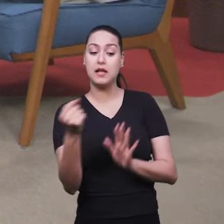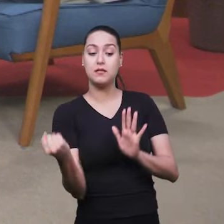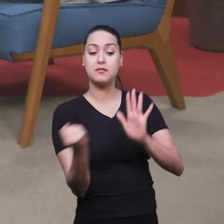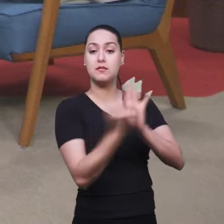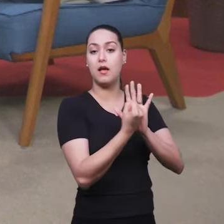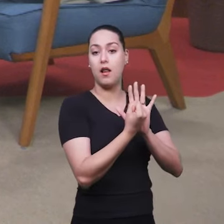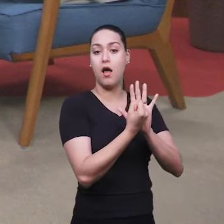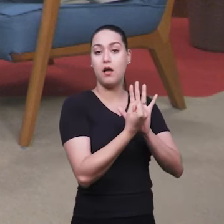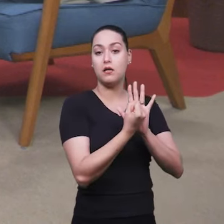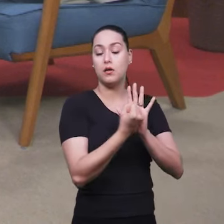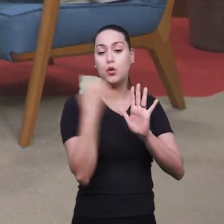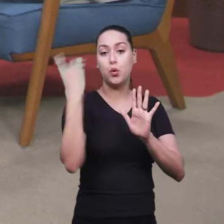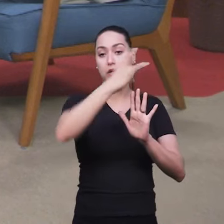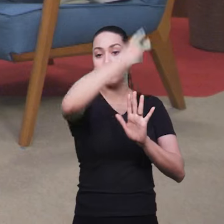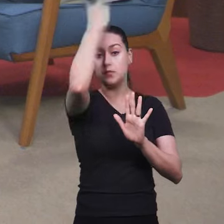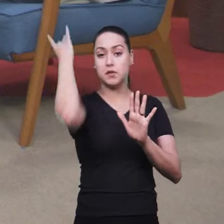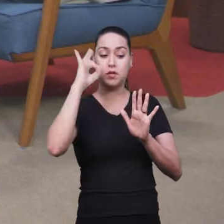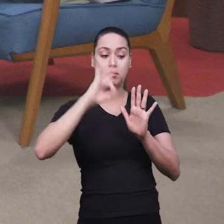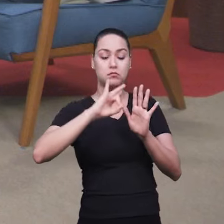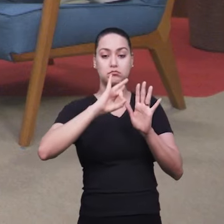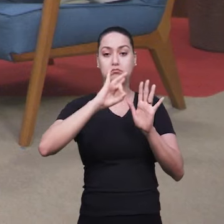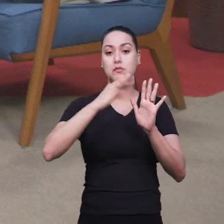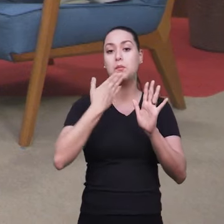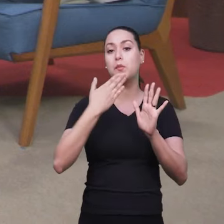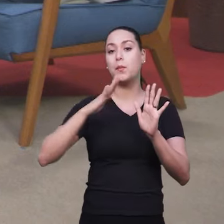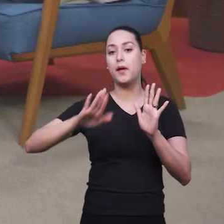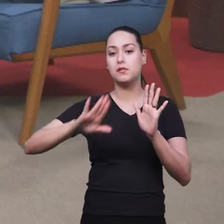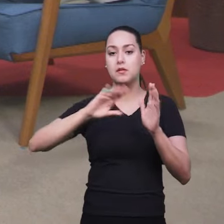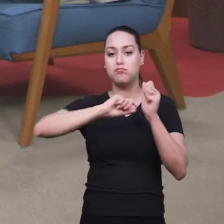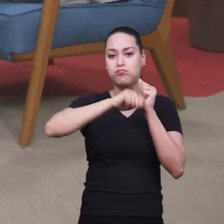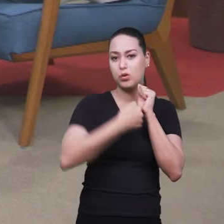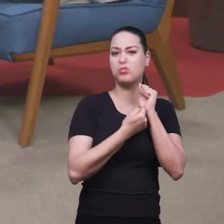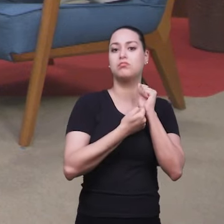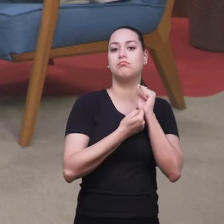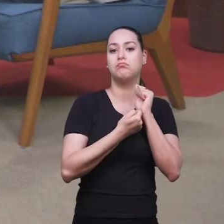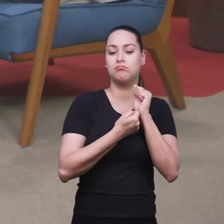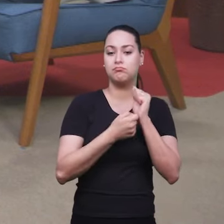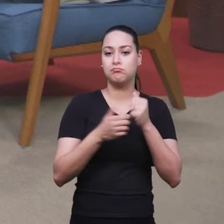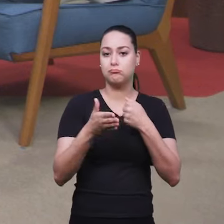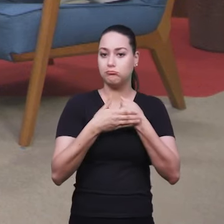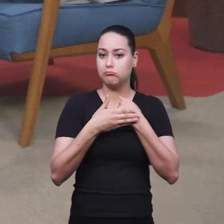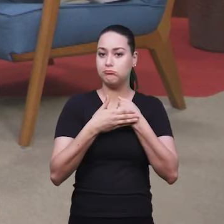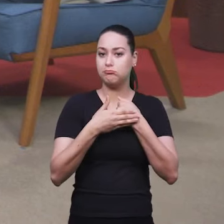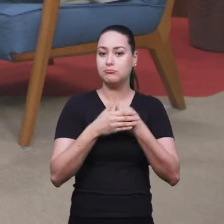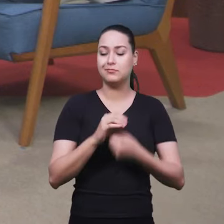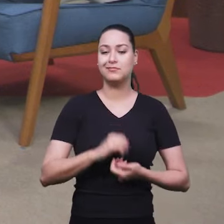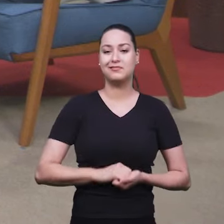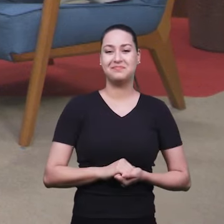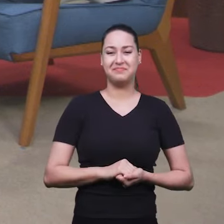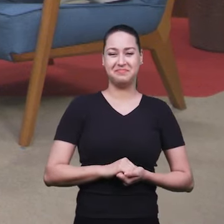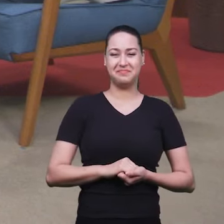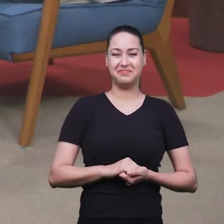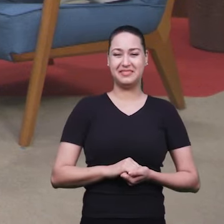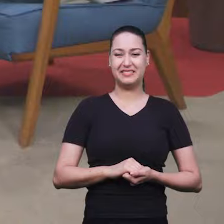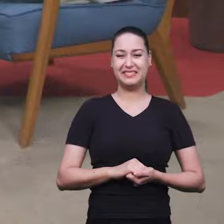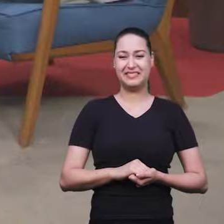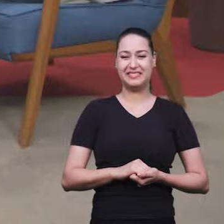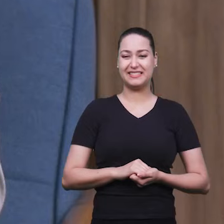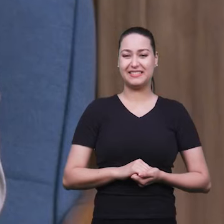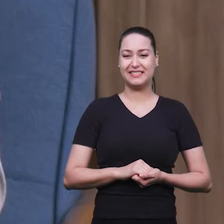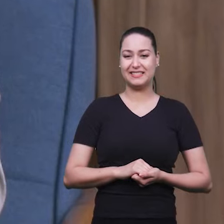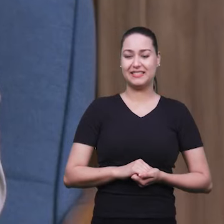selados com o Espírito Santo da promessa. Glória a Deus. Glória a Deus. Eu fiz um comentário aqui quando eu passei para